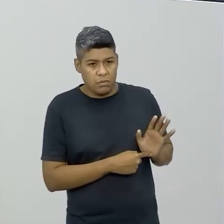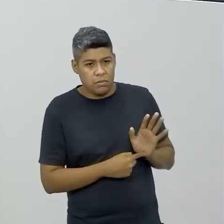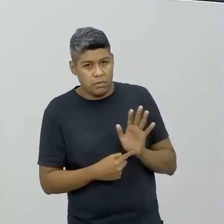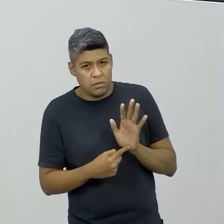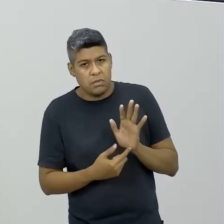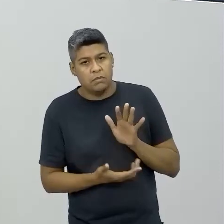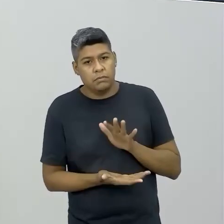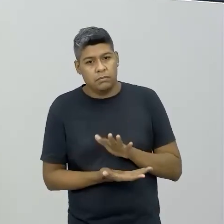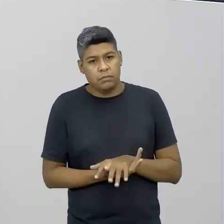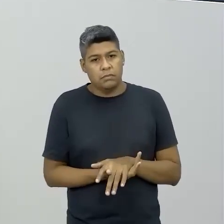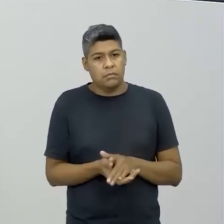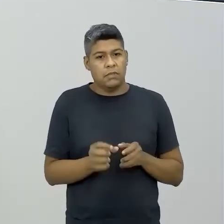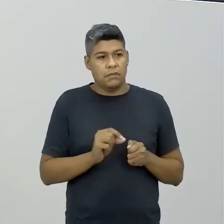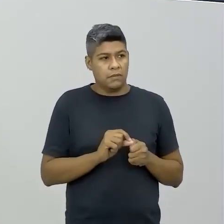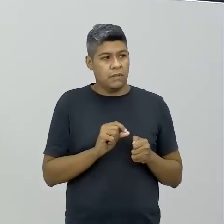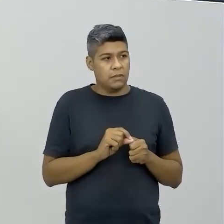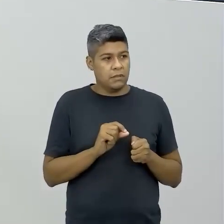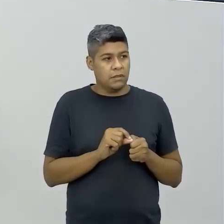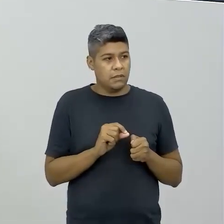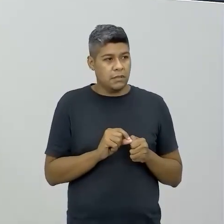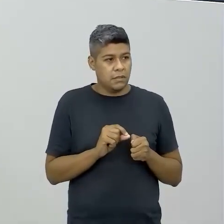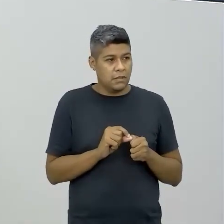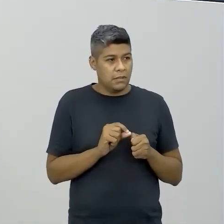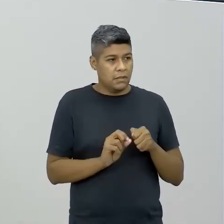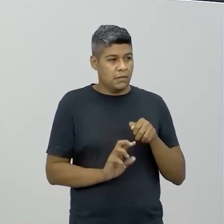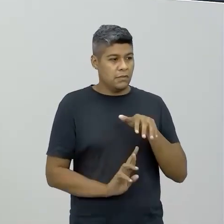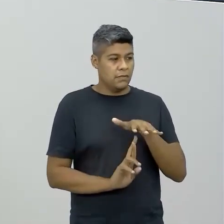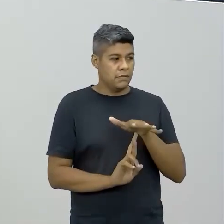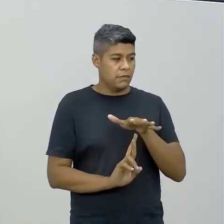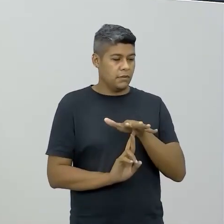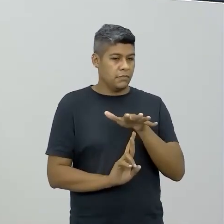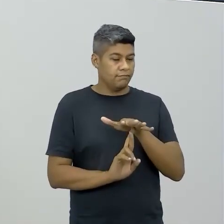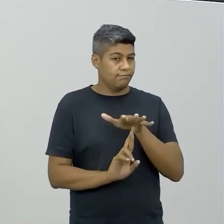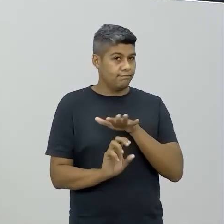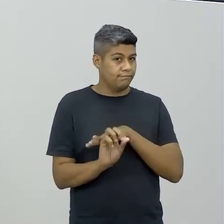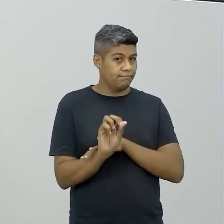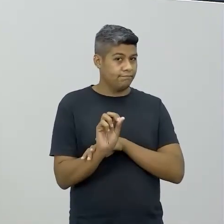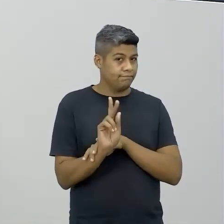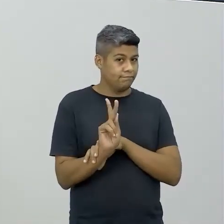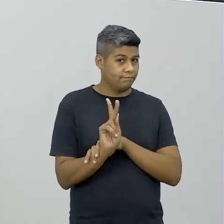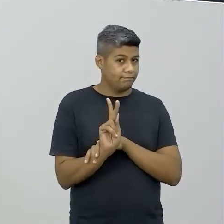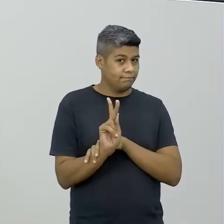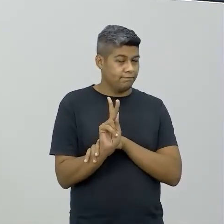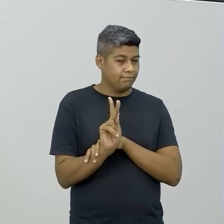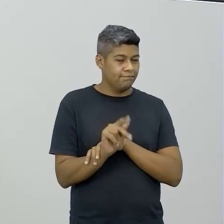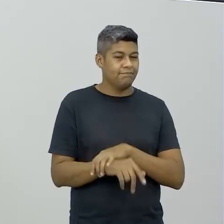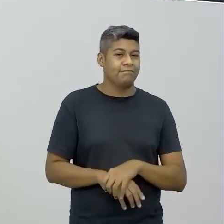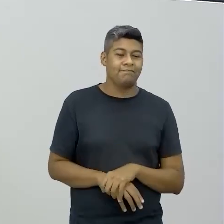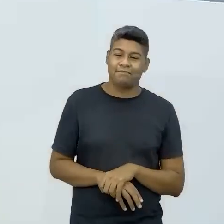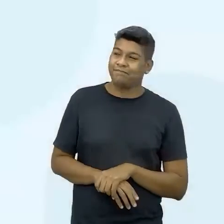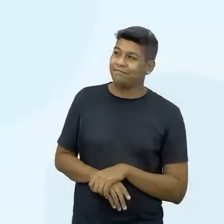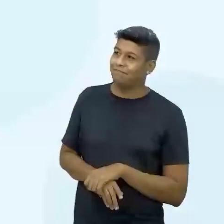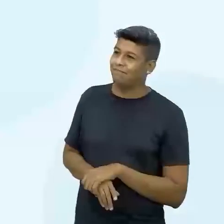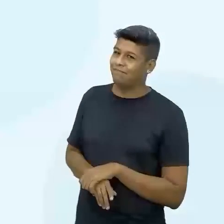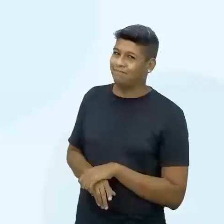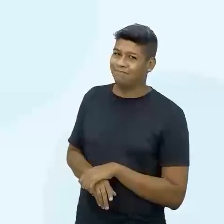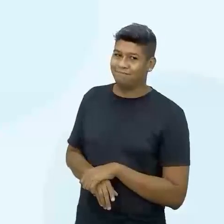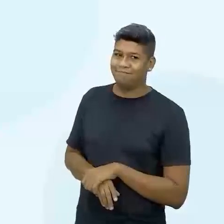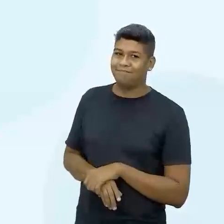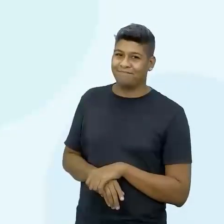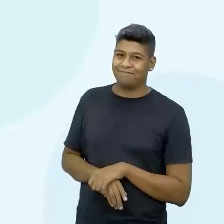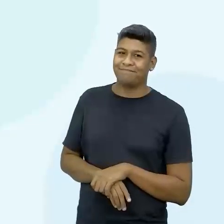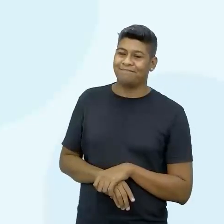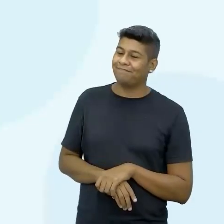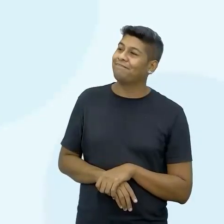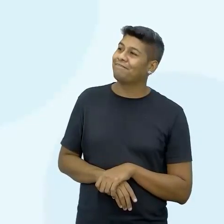Vocês podem, inclusive, fazer uma feira aí, né? E apresentar na escola inteira, tá bom? Olhei na nossa telinha para a gente finalizar. Vou mostrar para vocês,